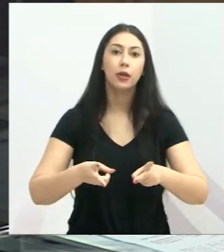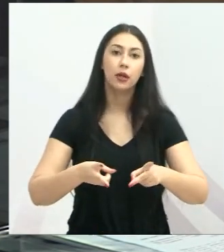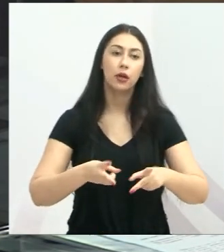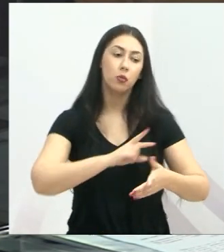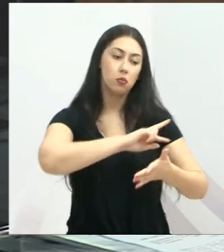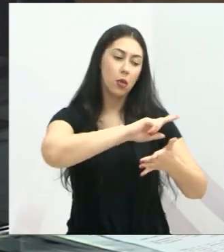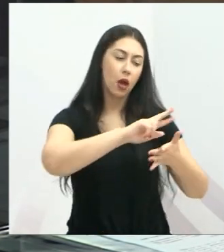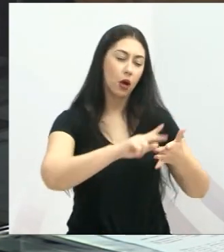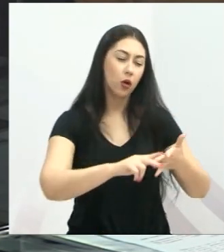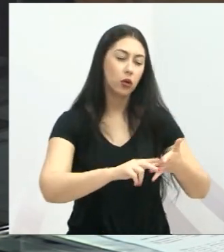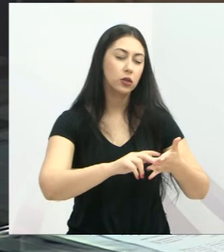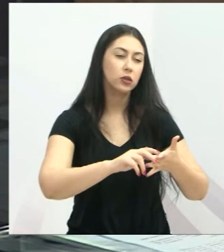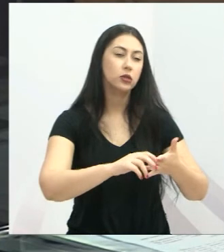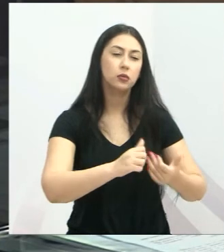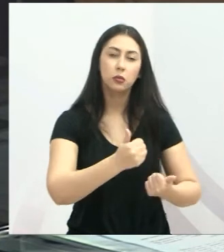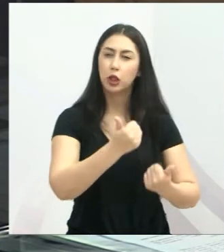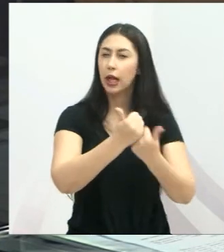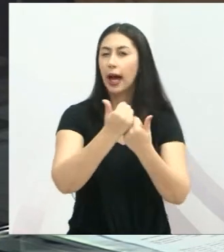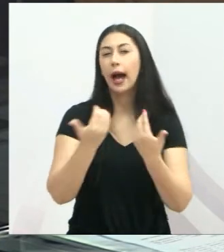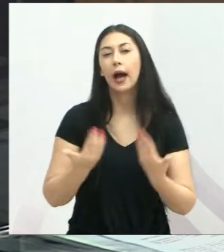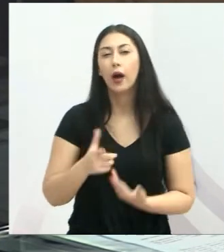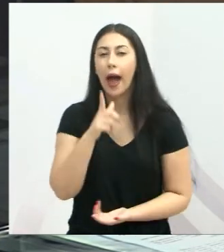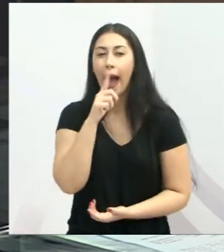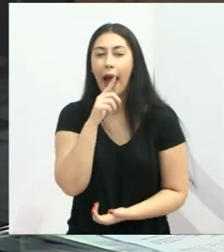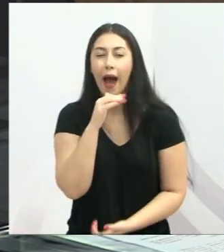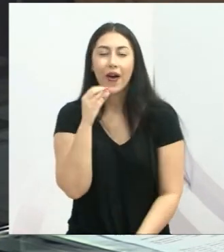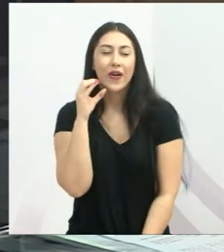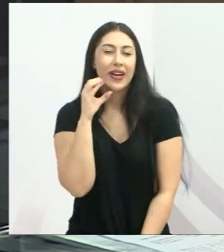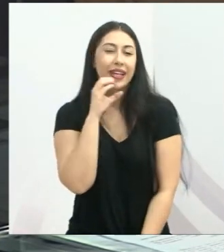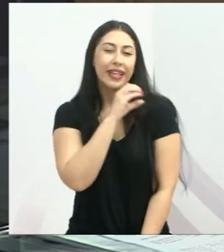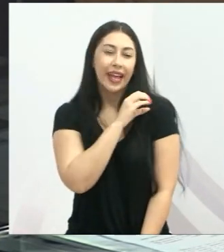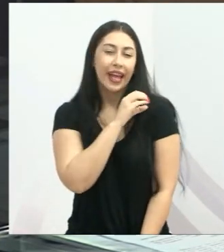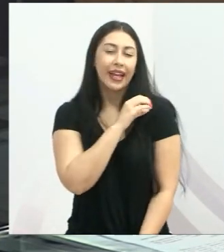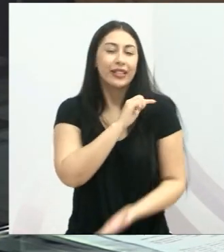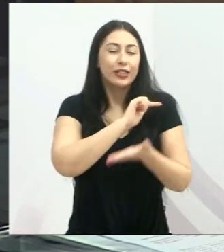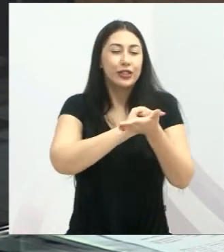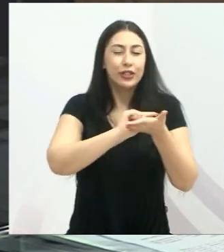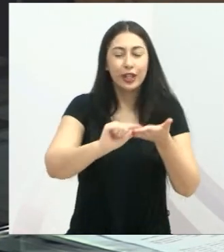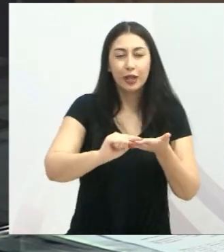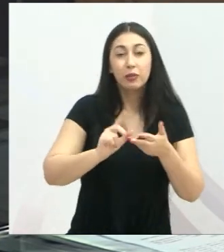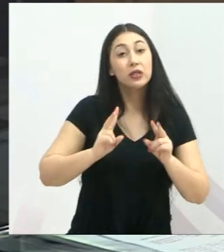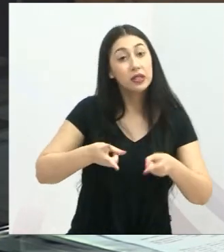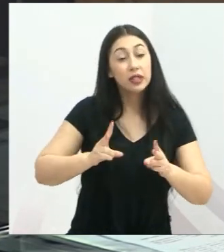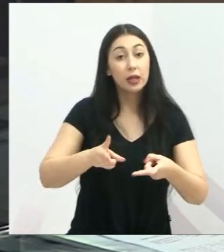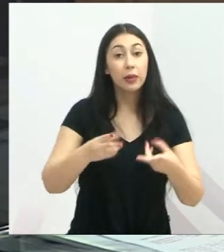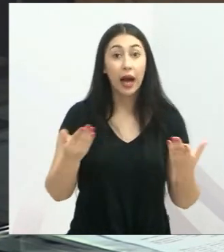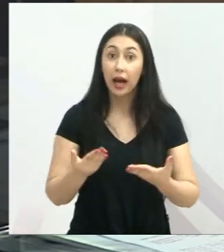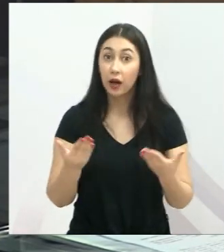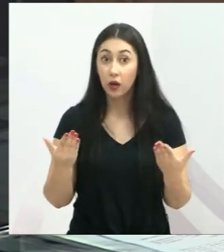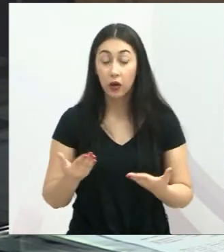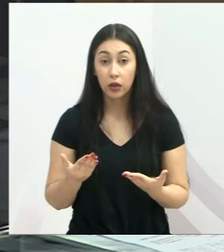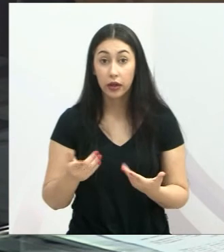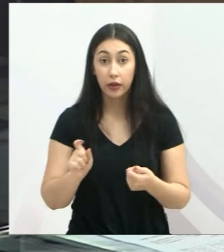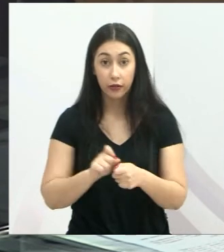trocados, há piscinas aquecidas, água clorada e testes feitos. Enquanto não está tendo